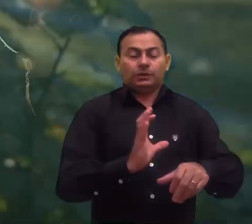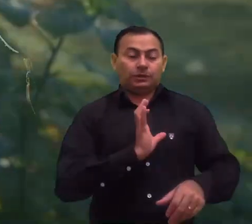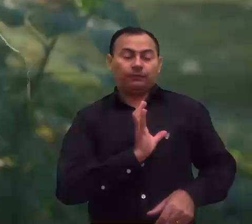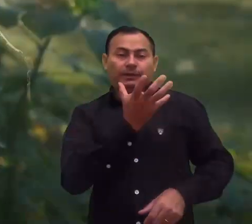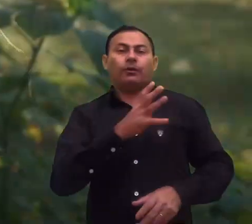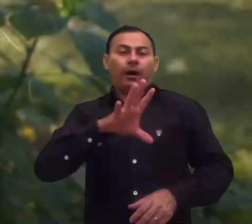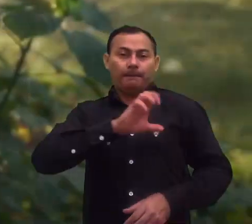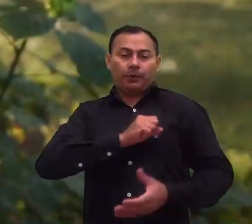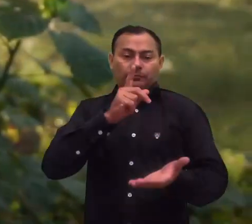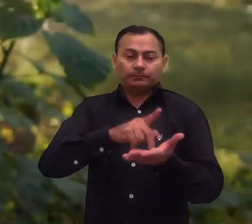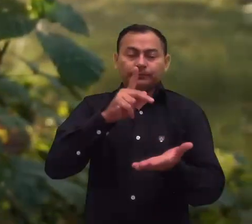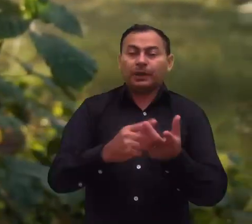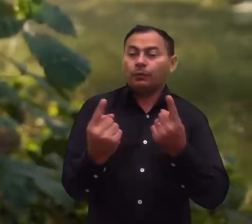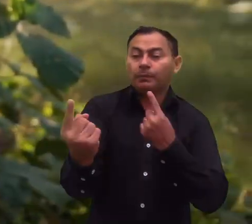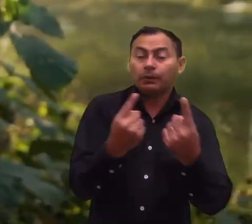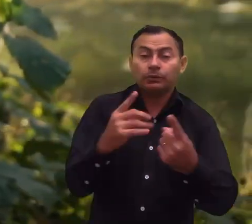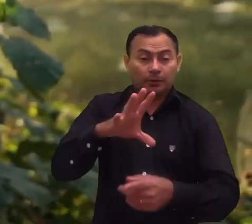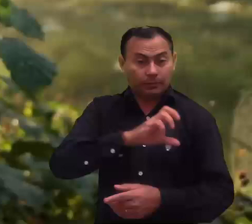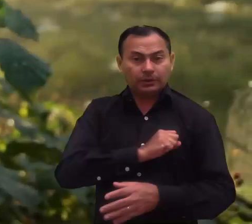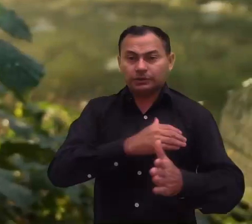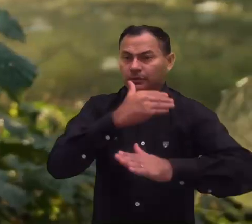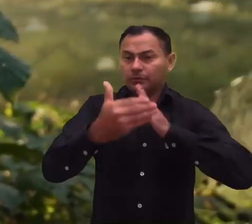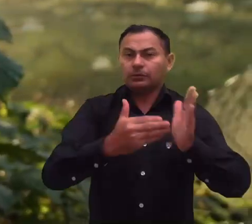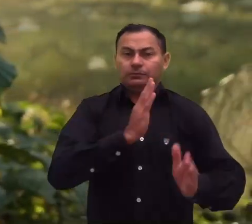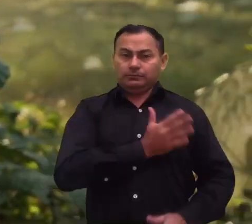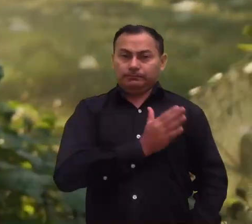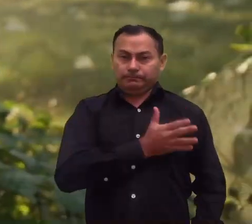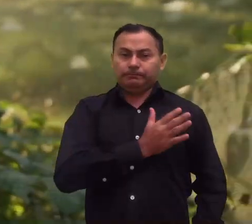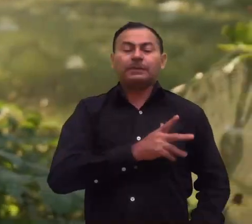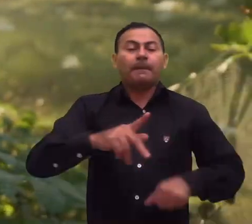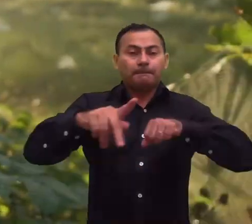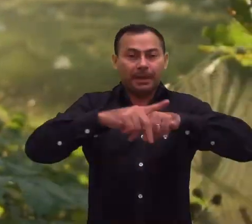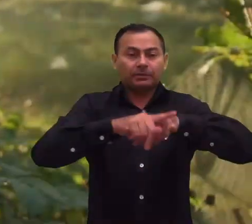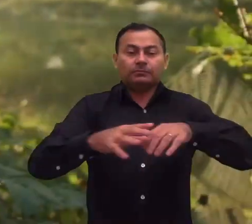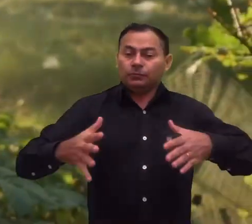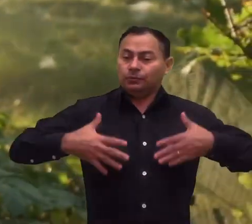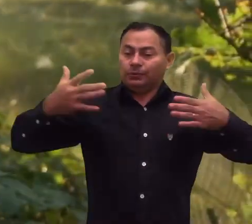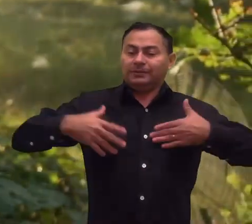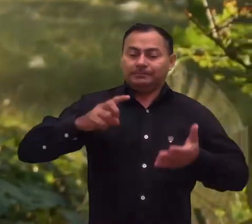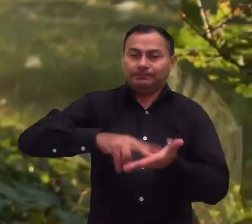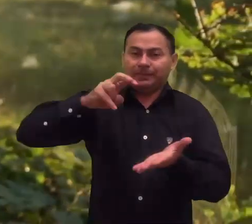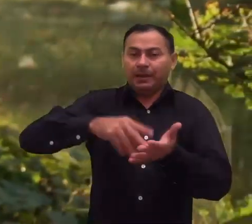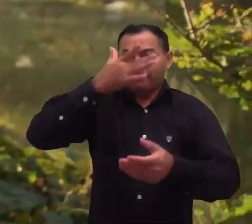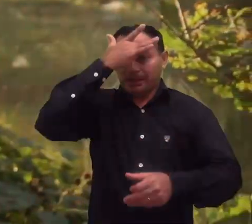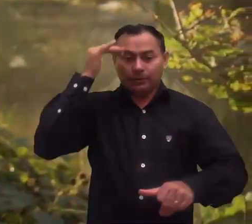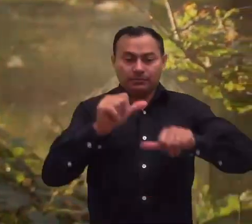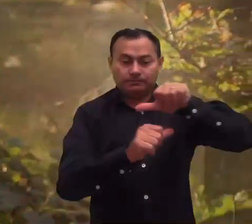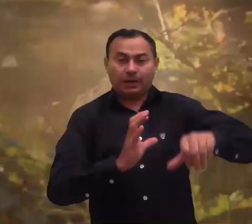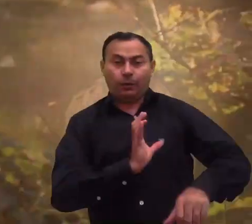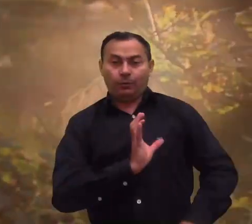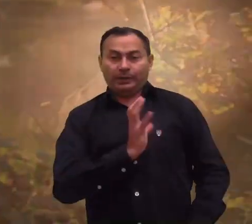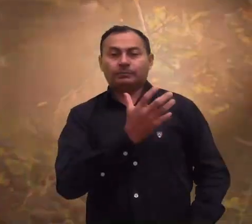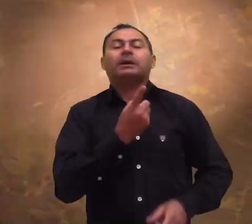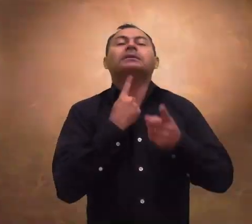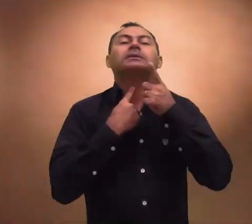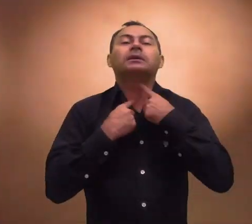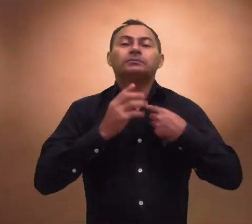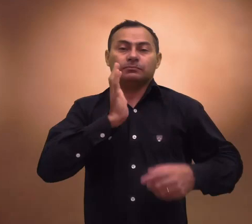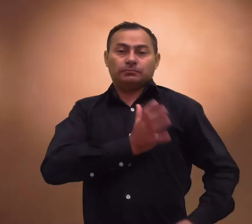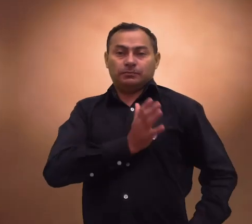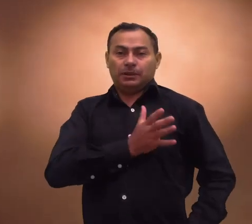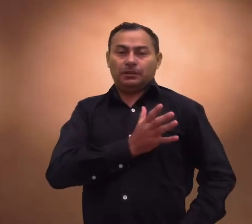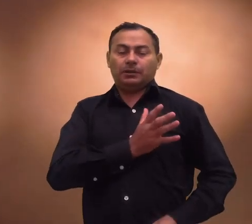novo nascimento é o amor sincero uns pelos outros e de todo o coração. Pedro também exorta os recém-nascidos